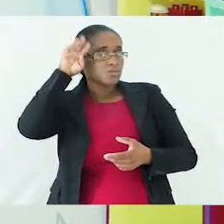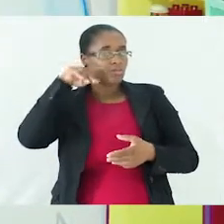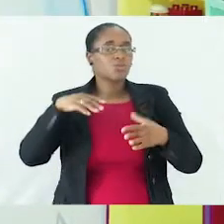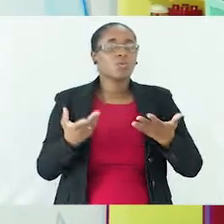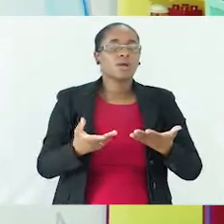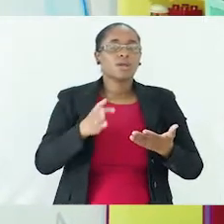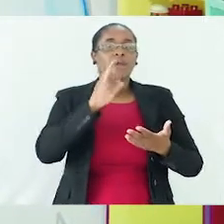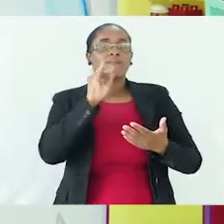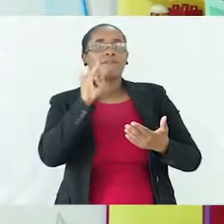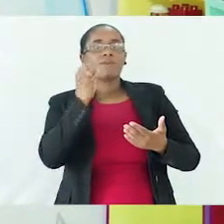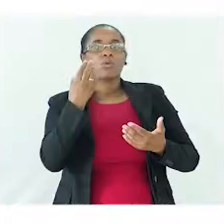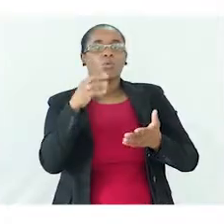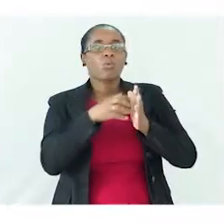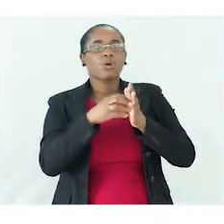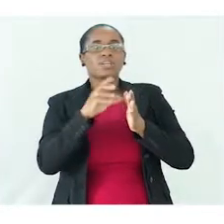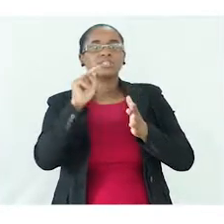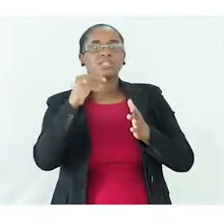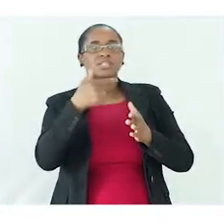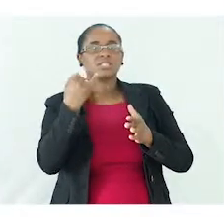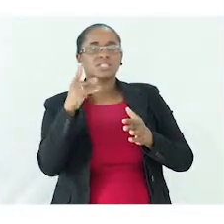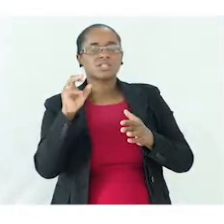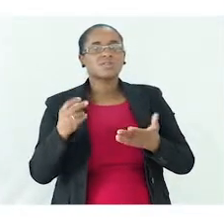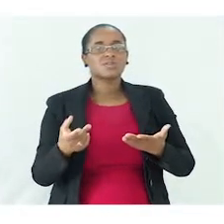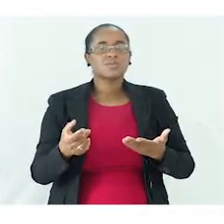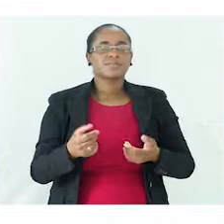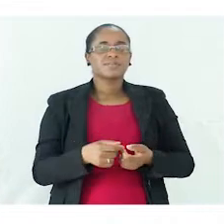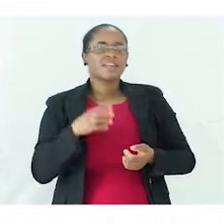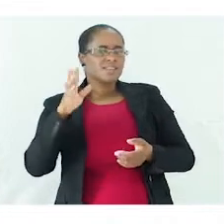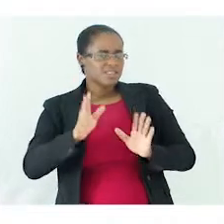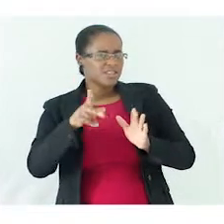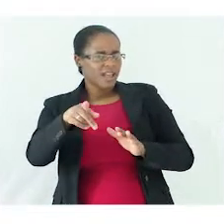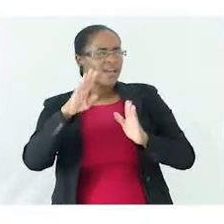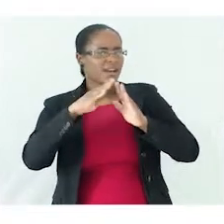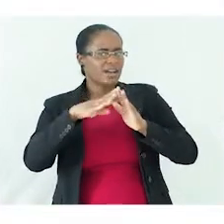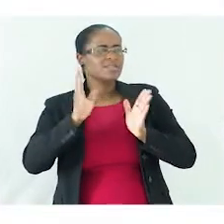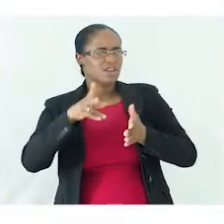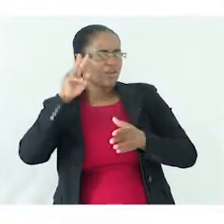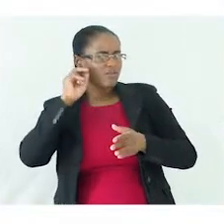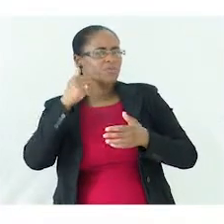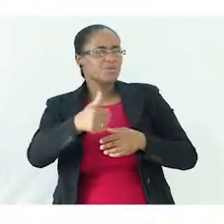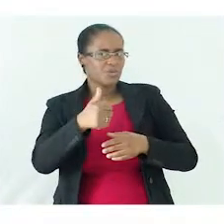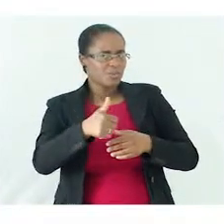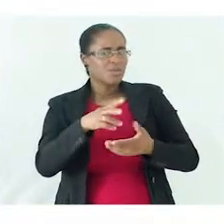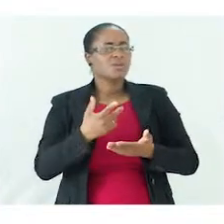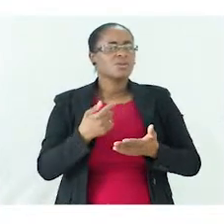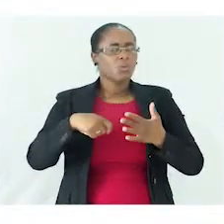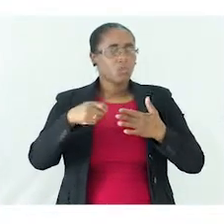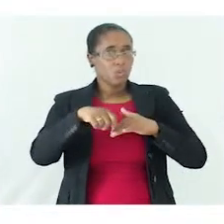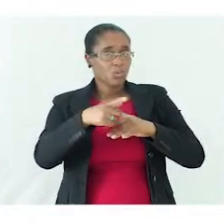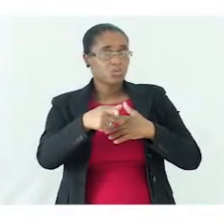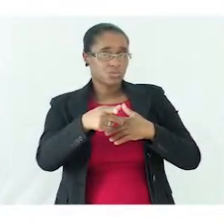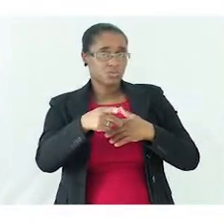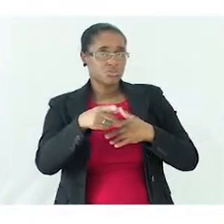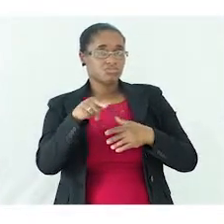lá? Lá em casa? Já ouvi muito bem. Portanto, o recurso expressivo